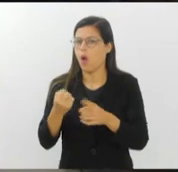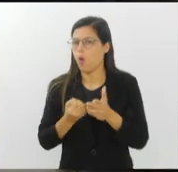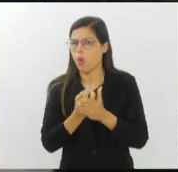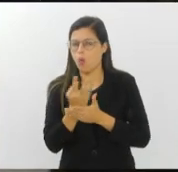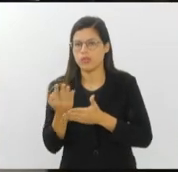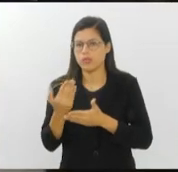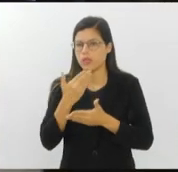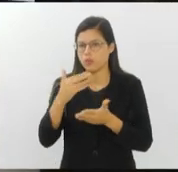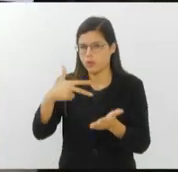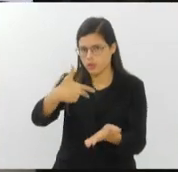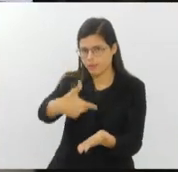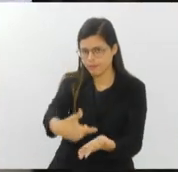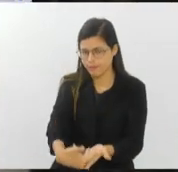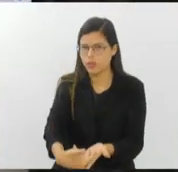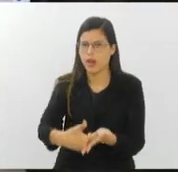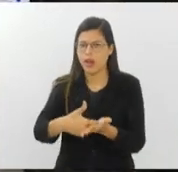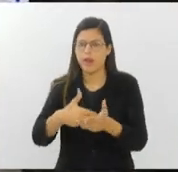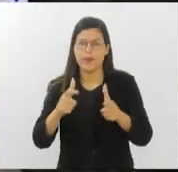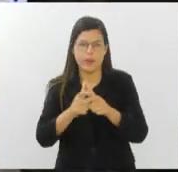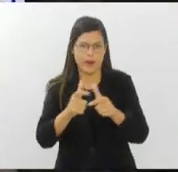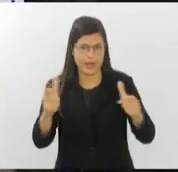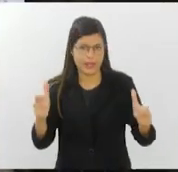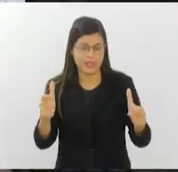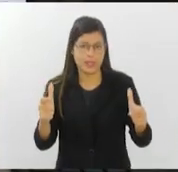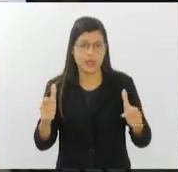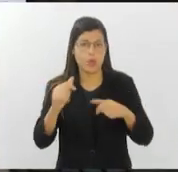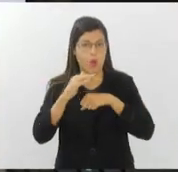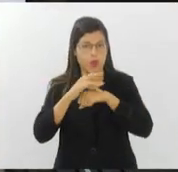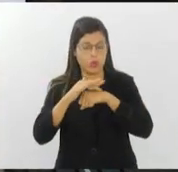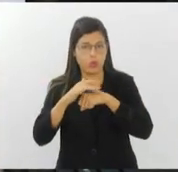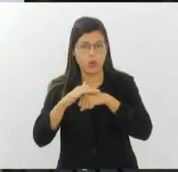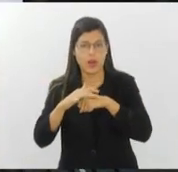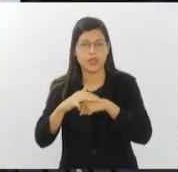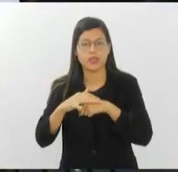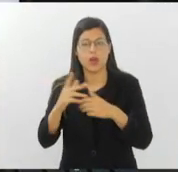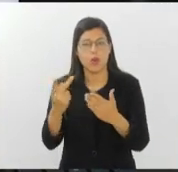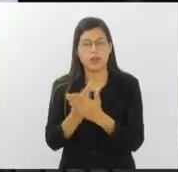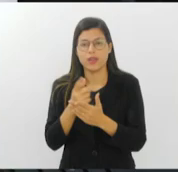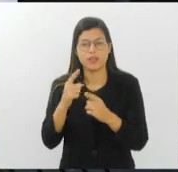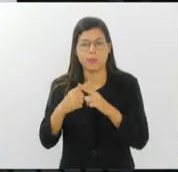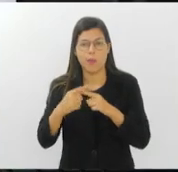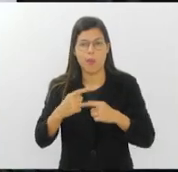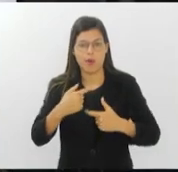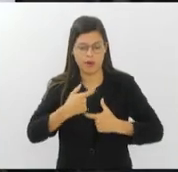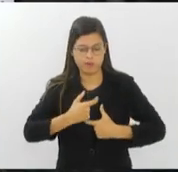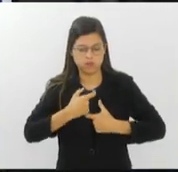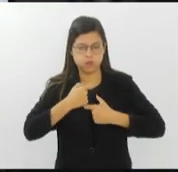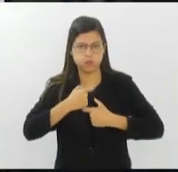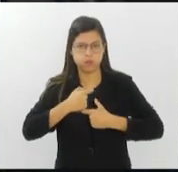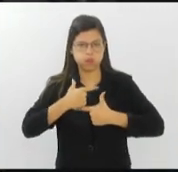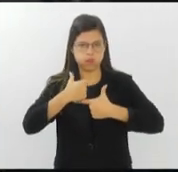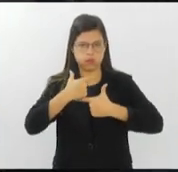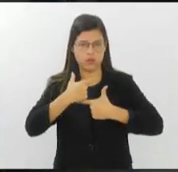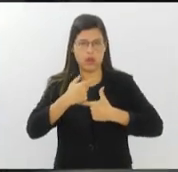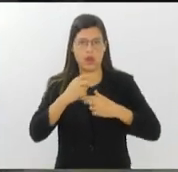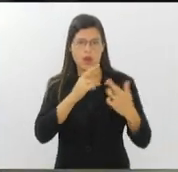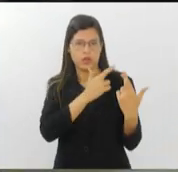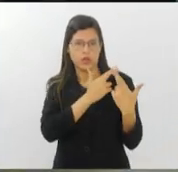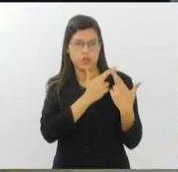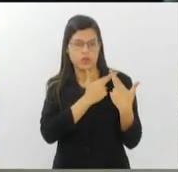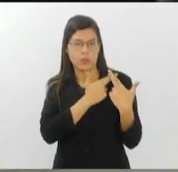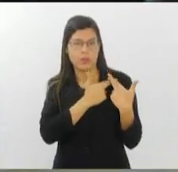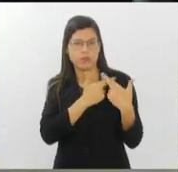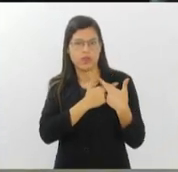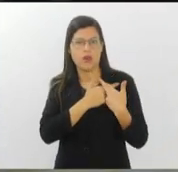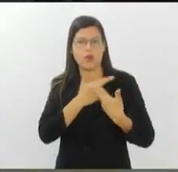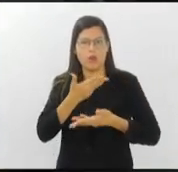por leitos para bronquiolite vem crescendo. A doença é provocada pela inflamação do bronquíolo terminal, responsável pela troca gasosa